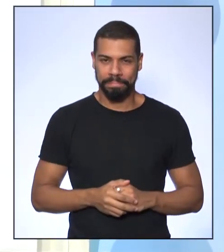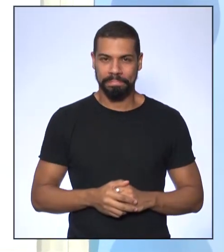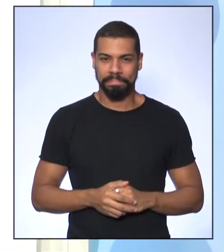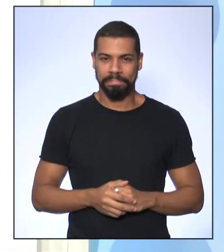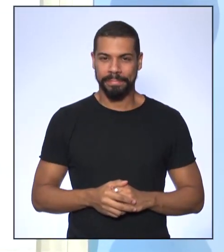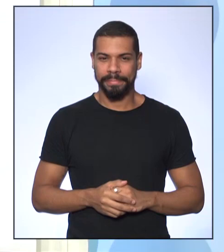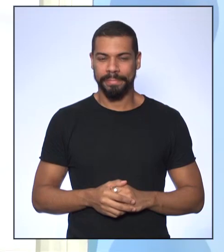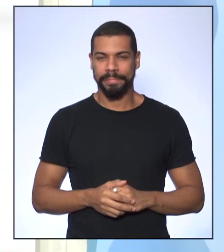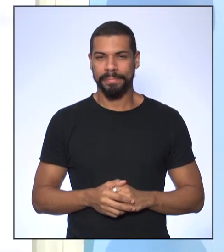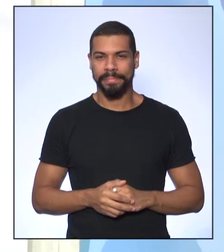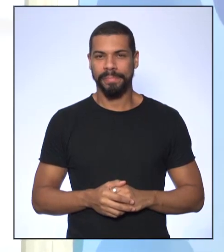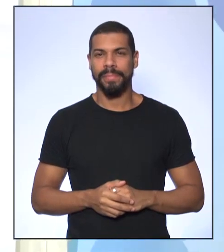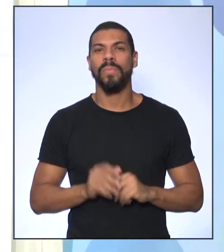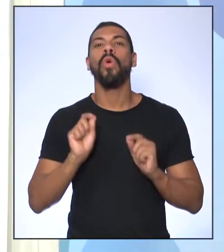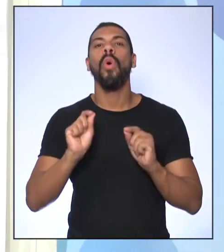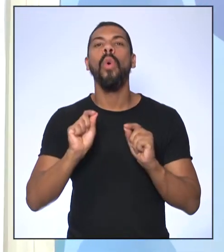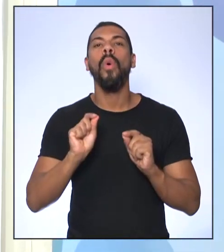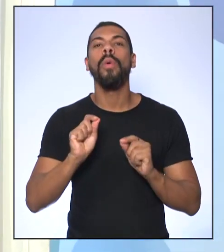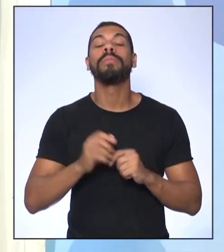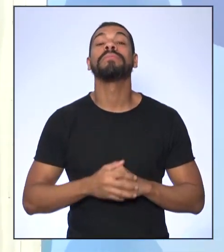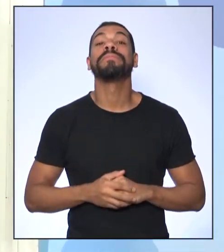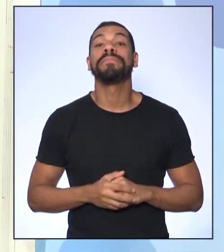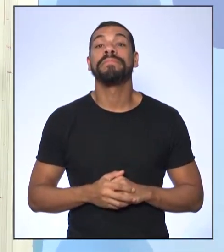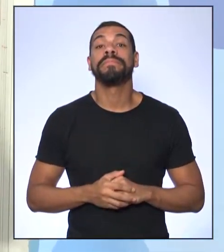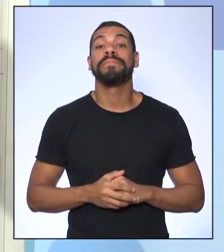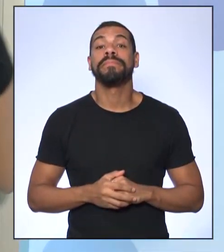Bactérias, exclusivamente, são seres